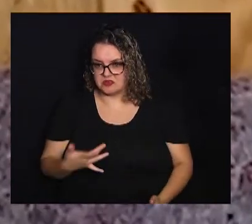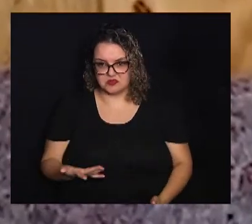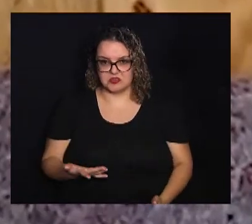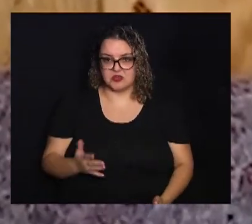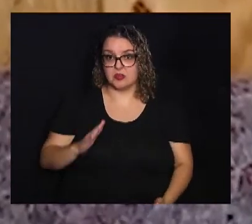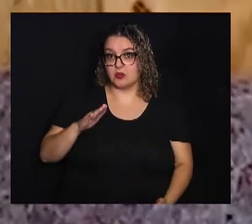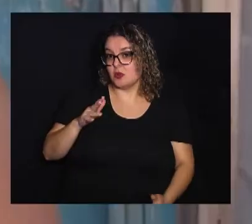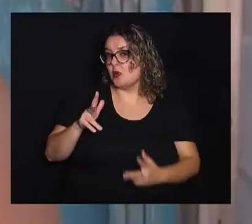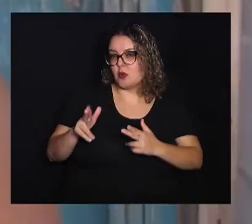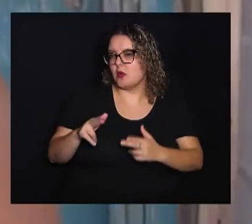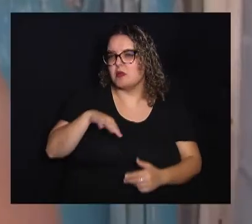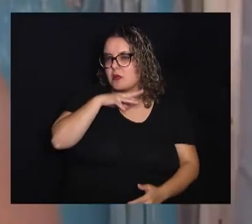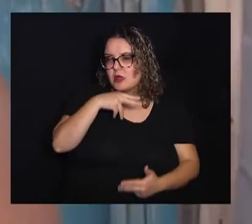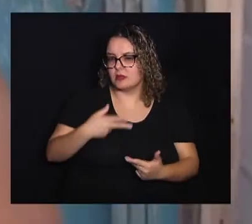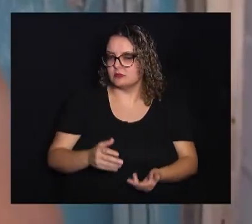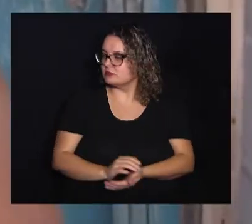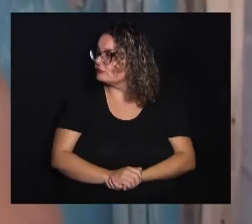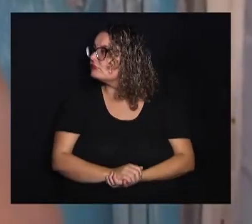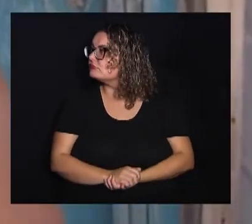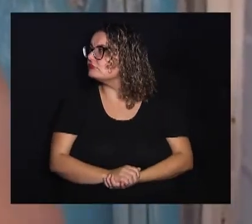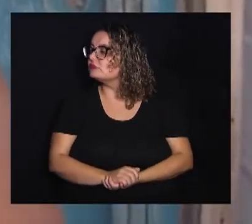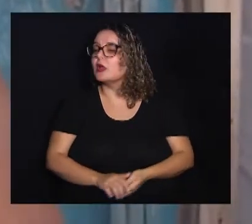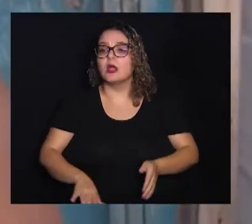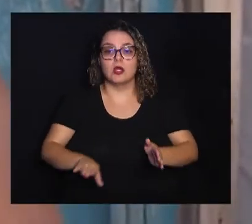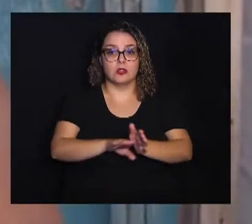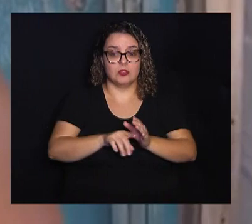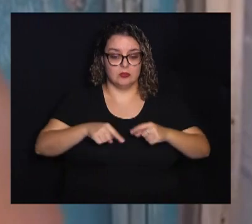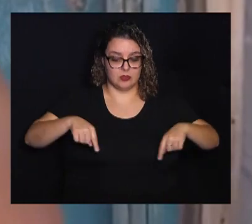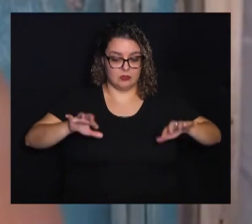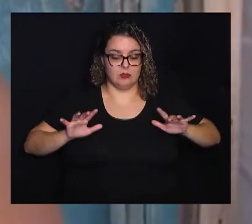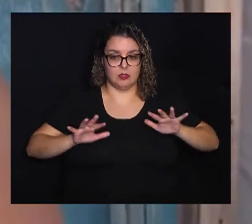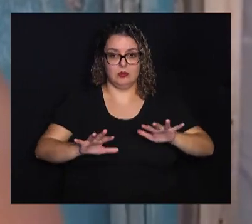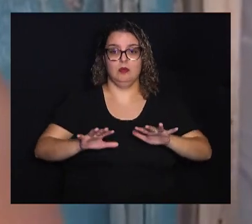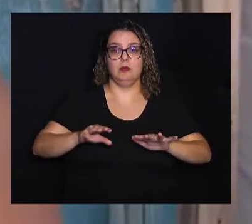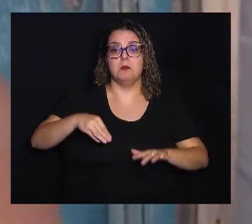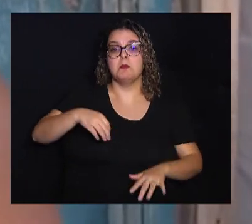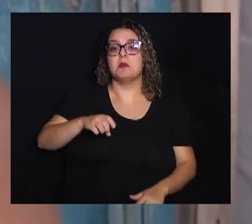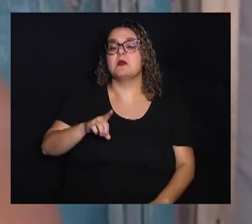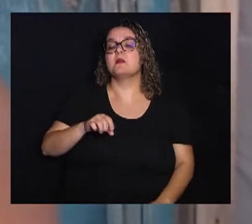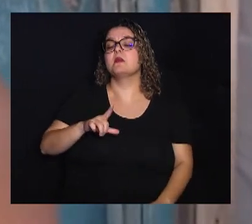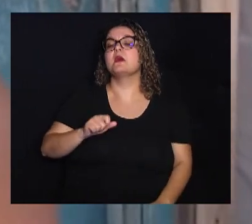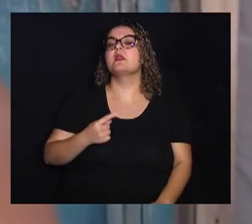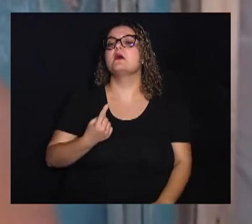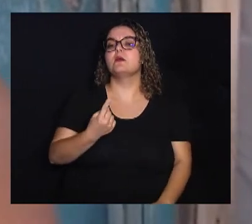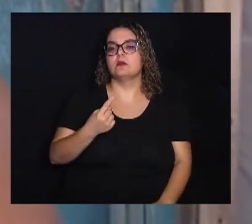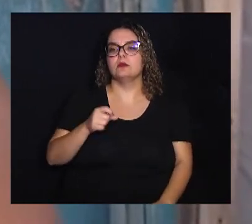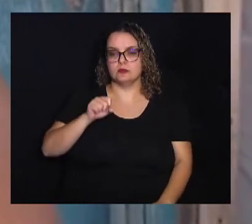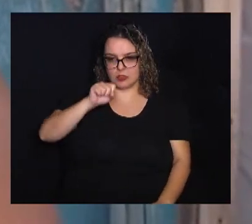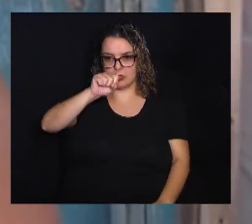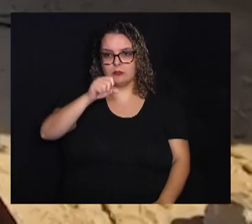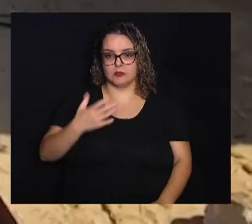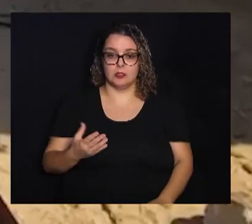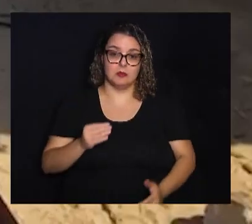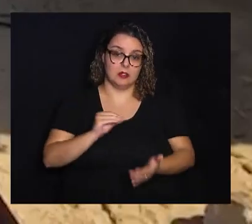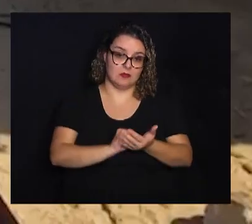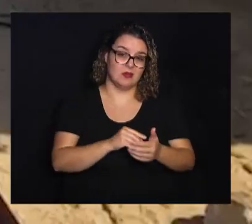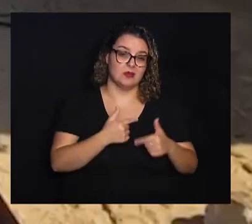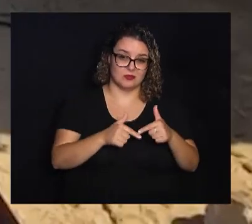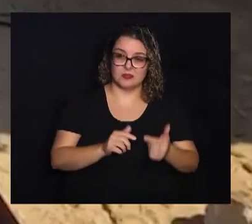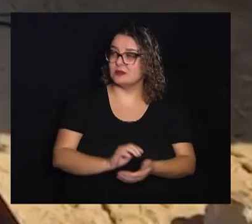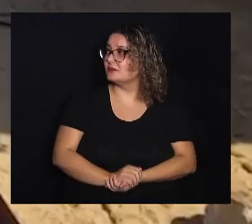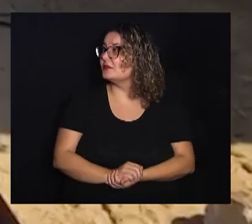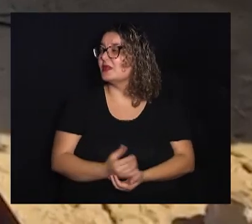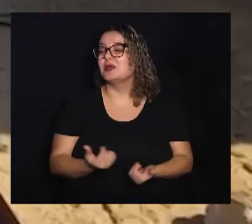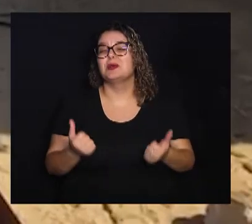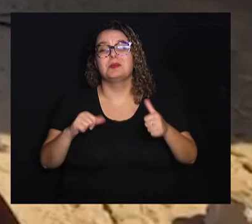se a gente fosse bicho. Eu cheguei na ocupação do Mandela 1, foi devido ao desemprego. De uma crise,